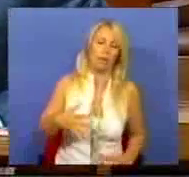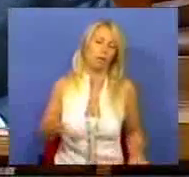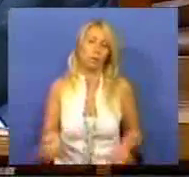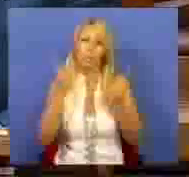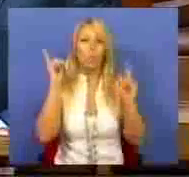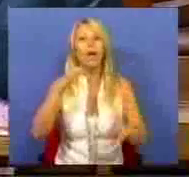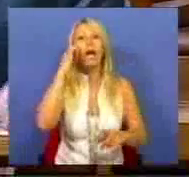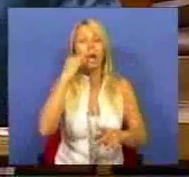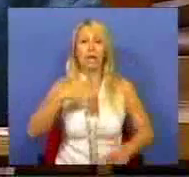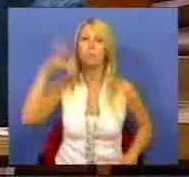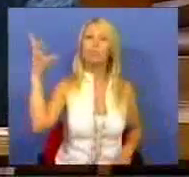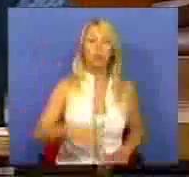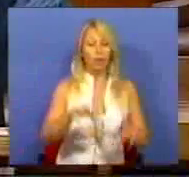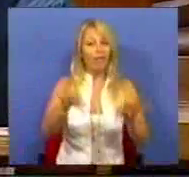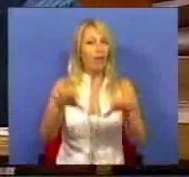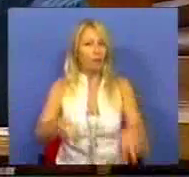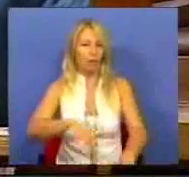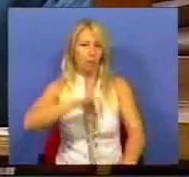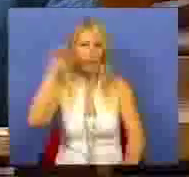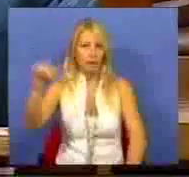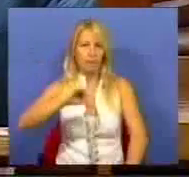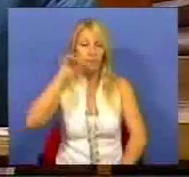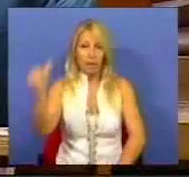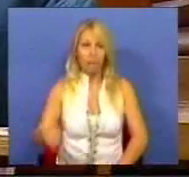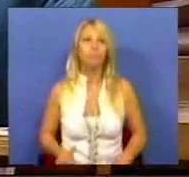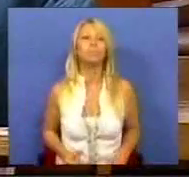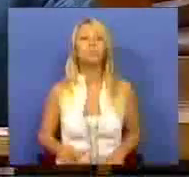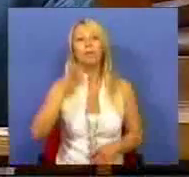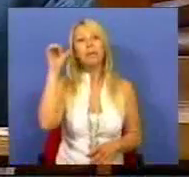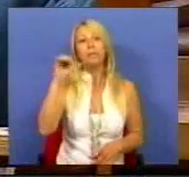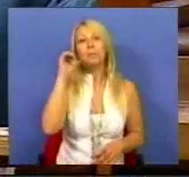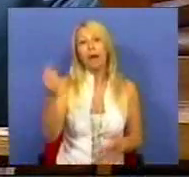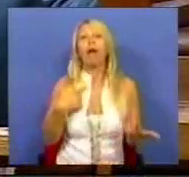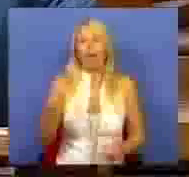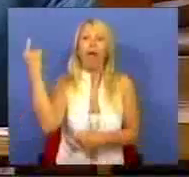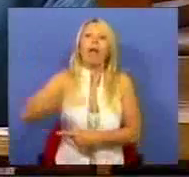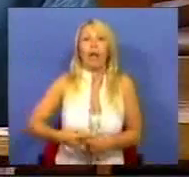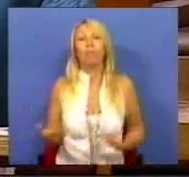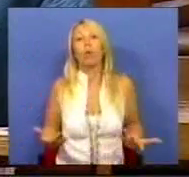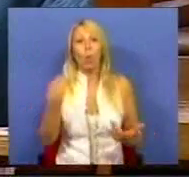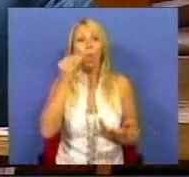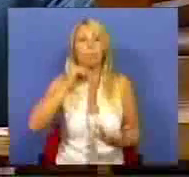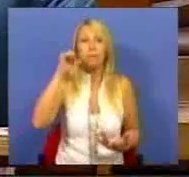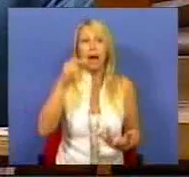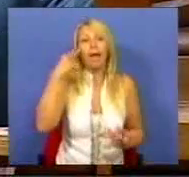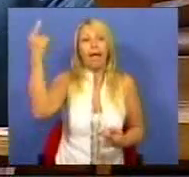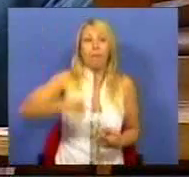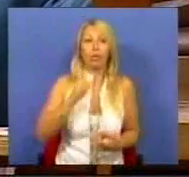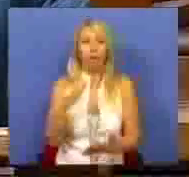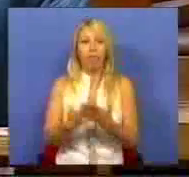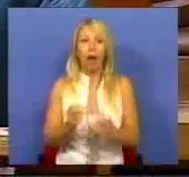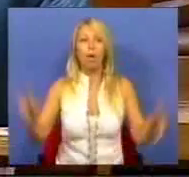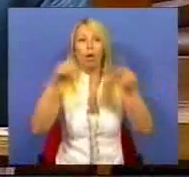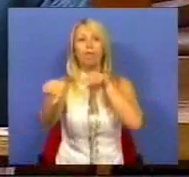está a chegar ao fim. E é porque não está a chegar ao fim que é imperioso ter um novo fôlego para uma nova política para o